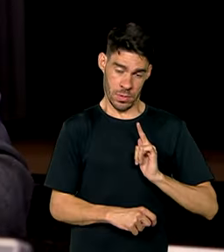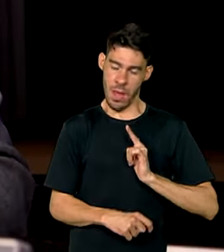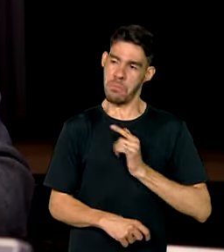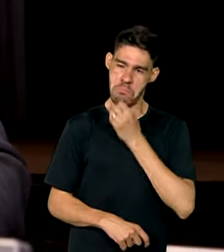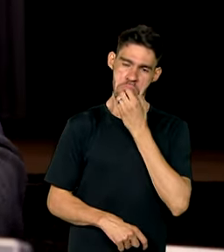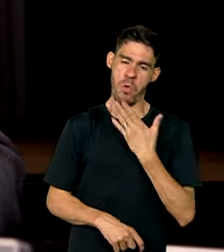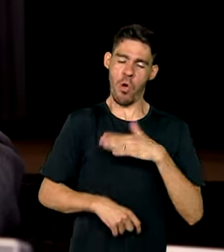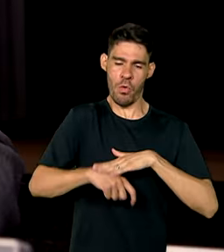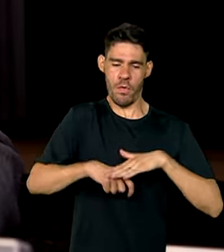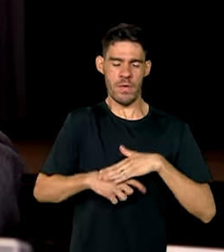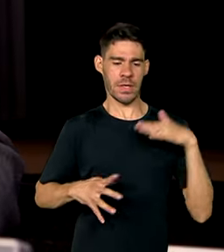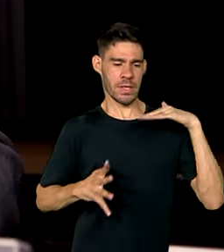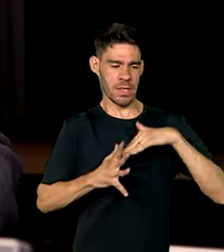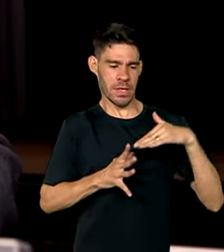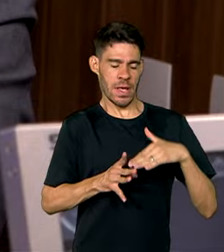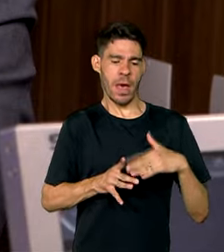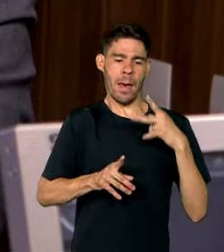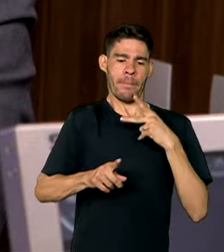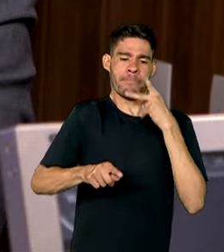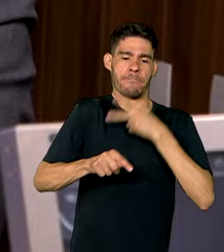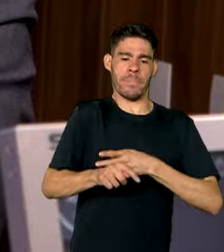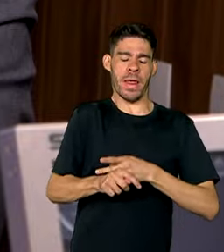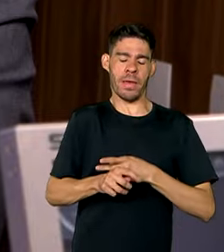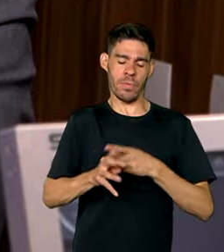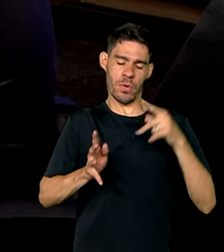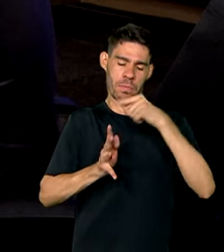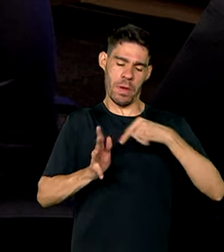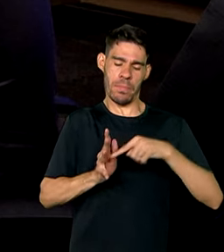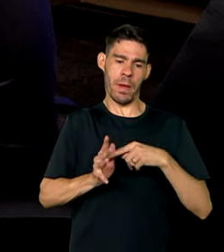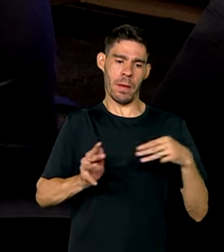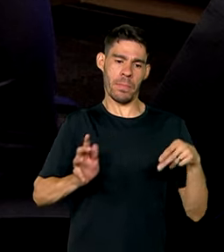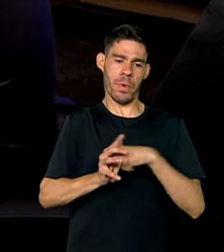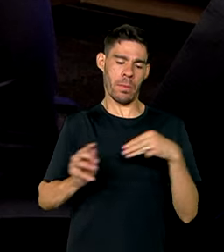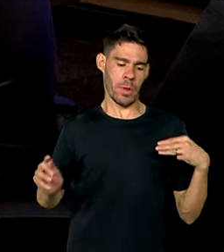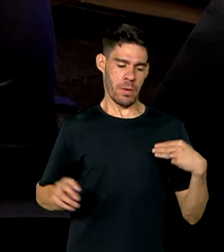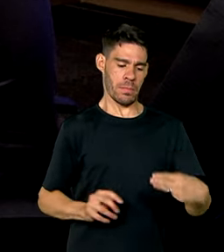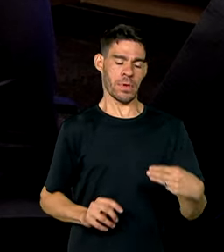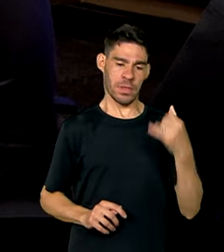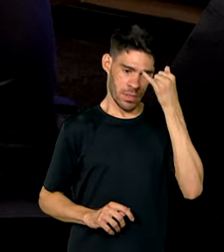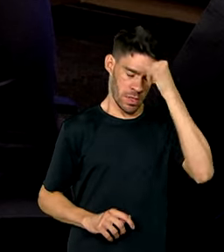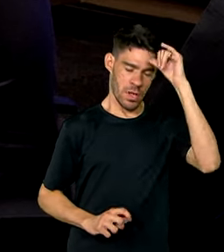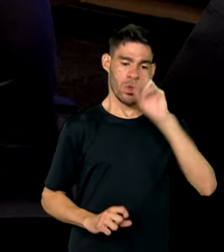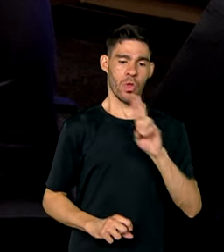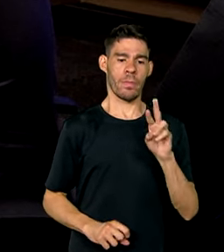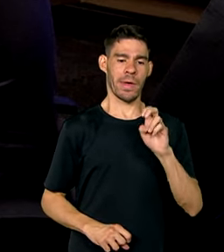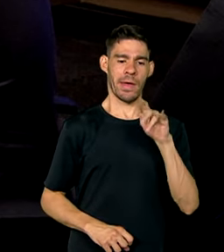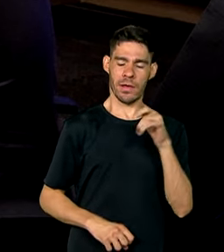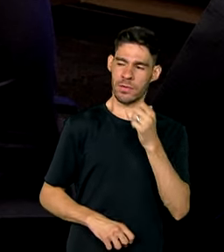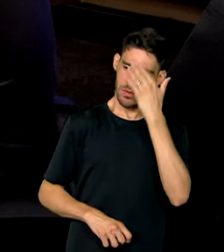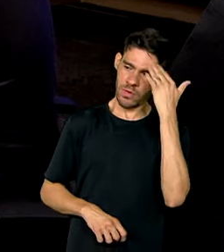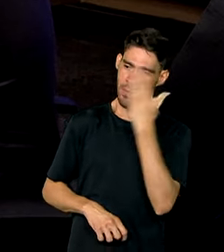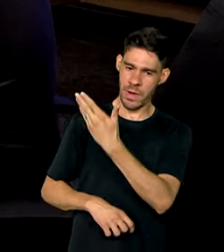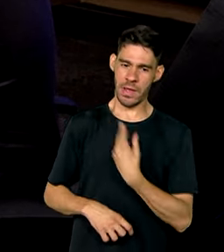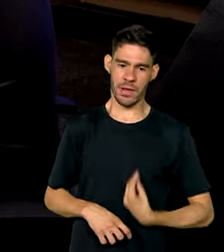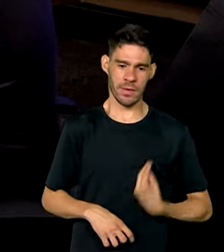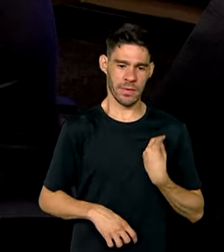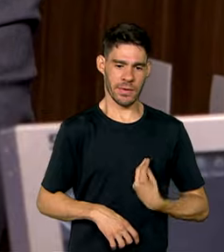bem, nós conversamos com o secretário de Prêmios e Apostas do Ministério da Fazenda, Regis Dudena. Obrigado, secretário,